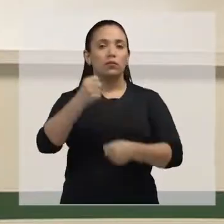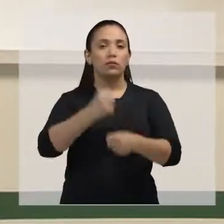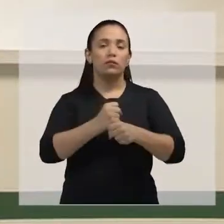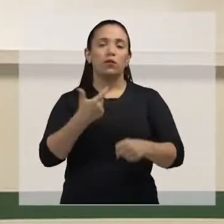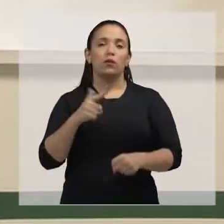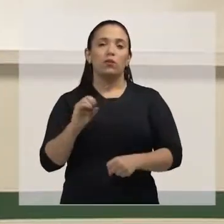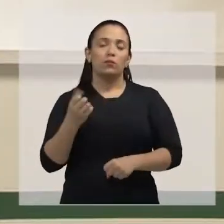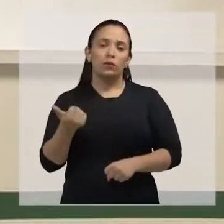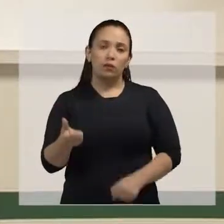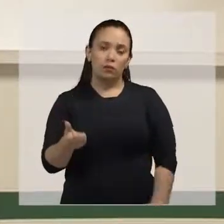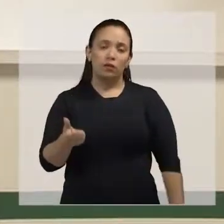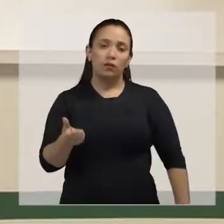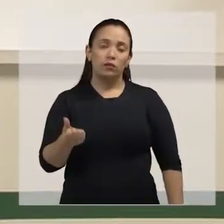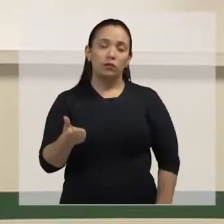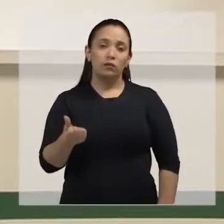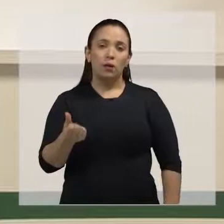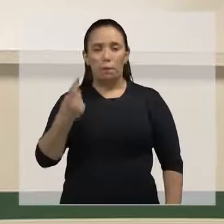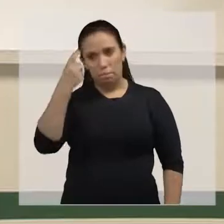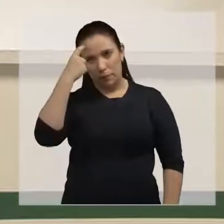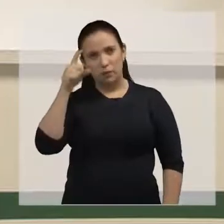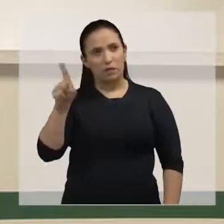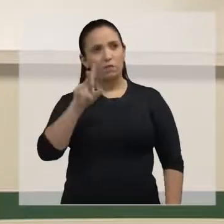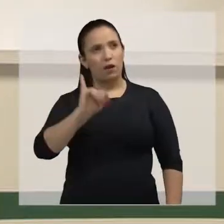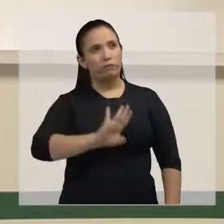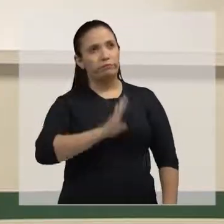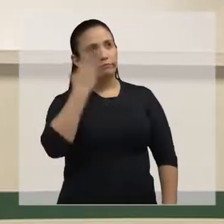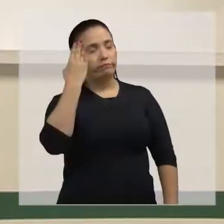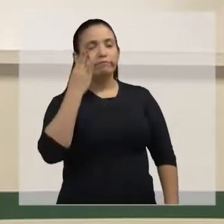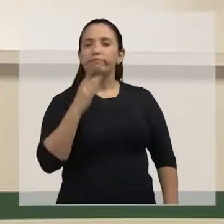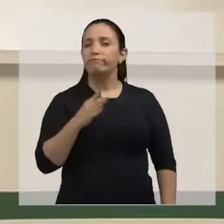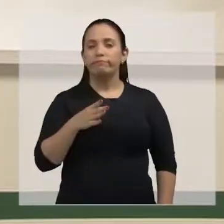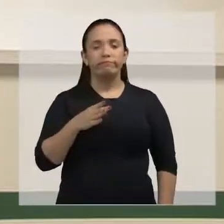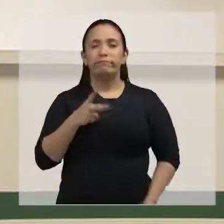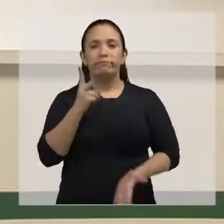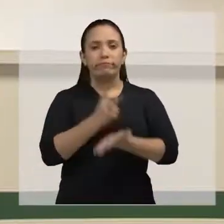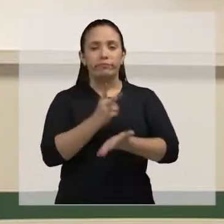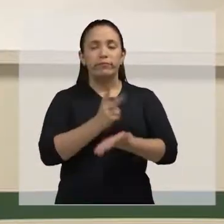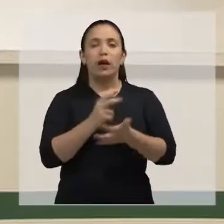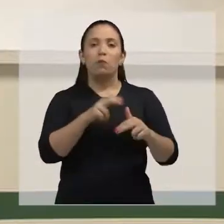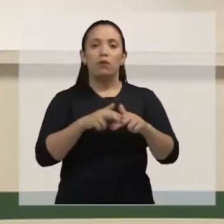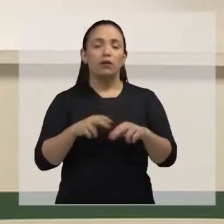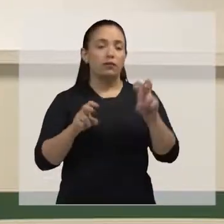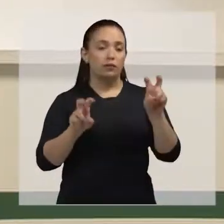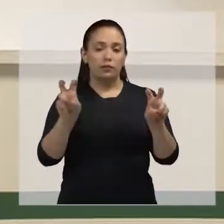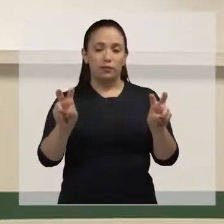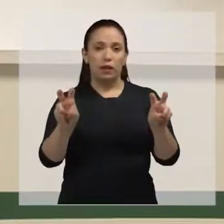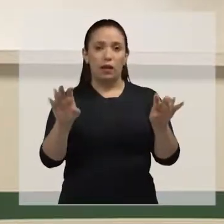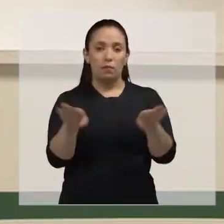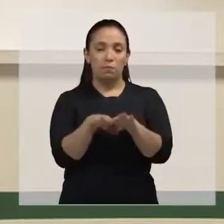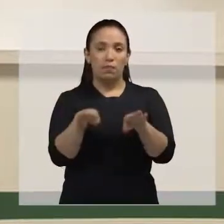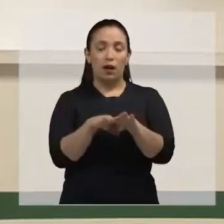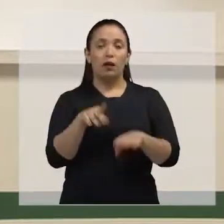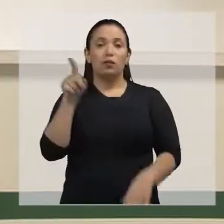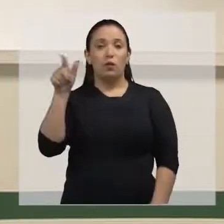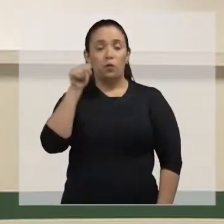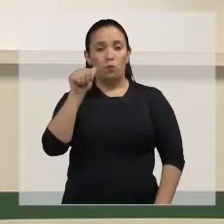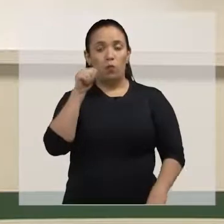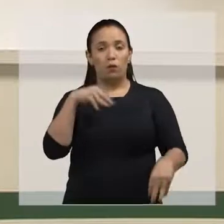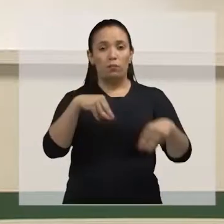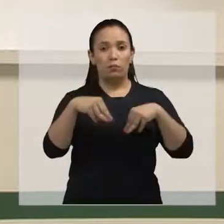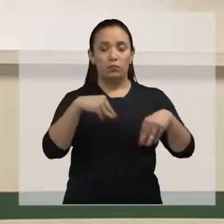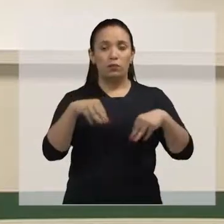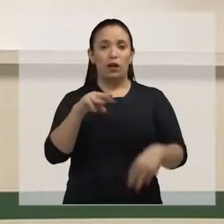que ela disse. E aí, quem esperava que ela ia mudar de voto, não mudou. Aí foi que foi para 5-5. E a ministra Carmen Lúcia, que também já